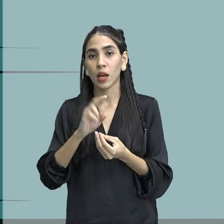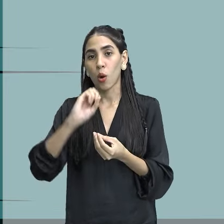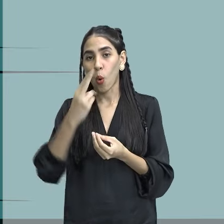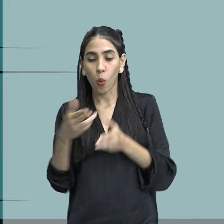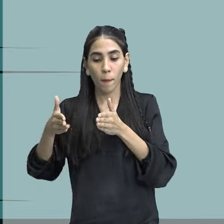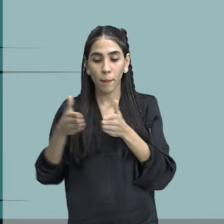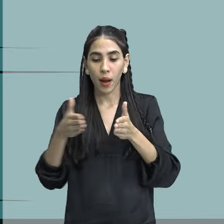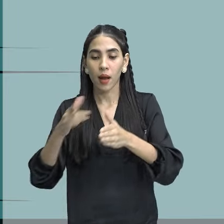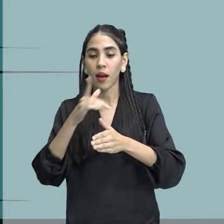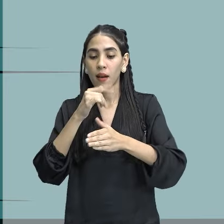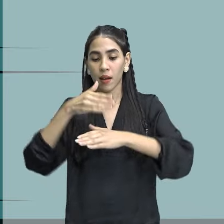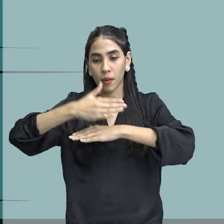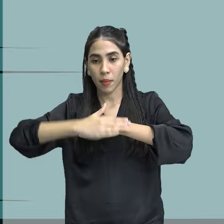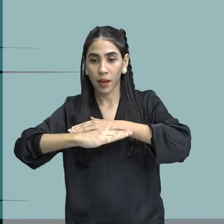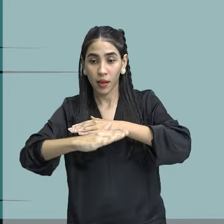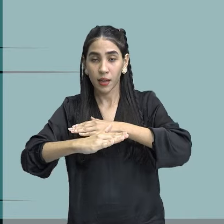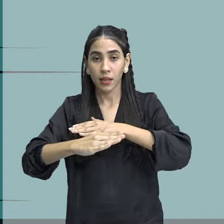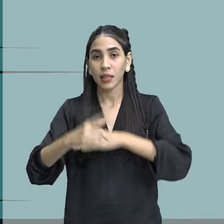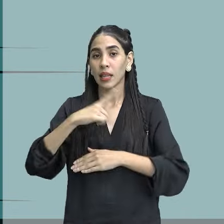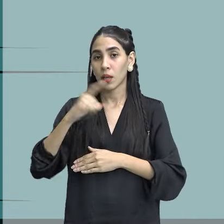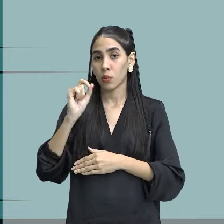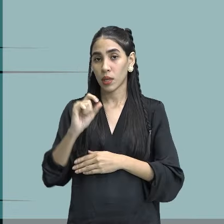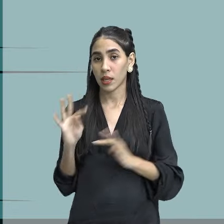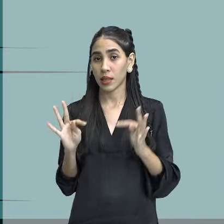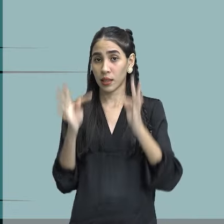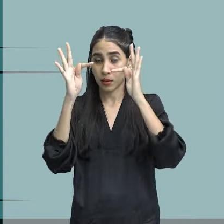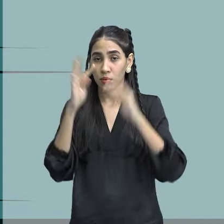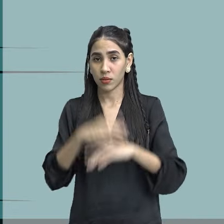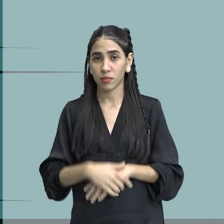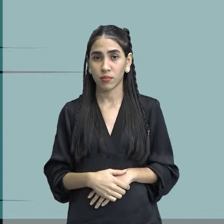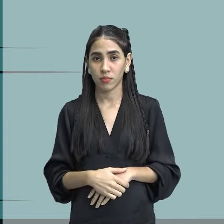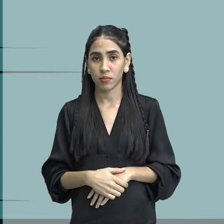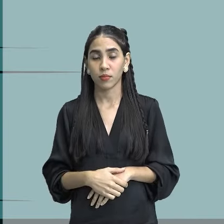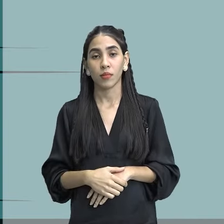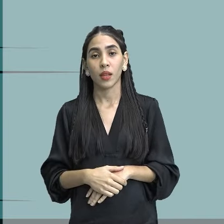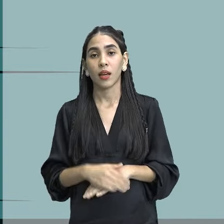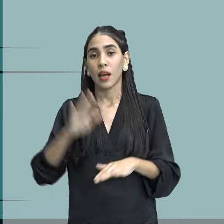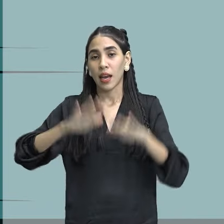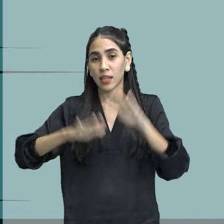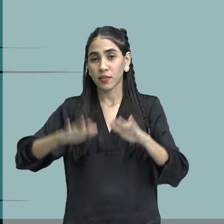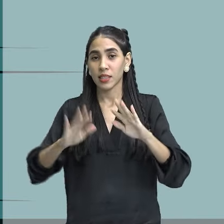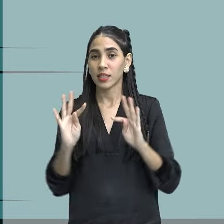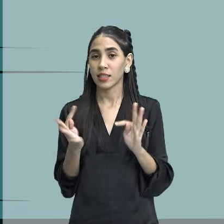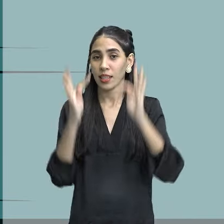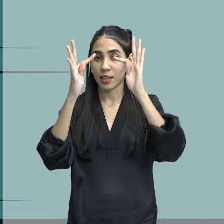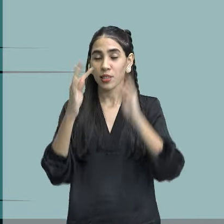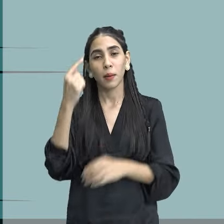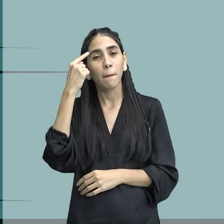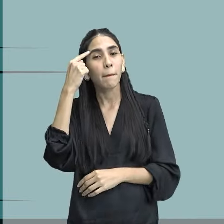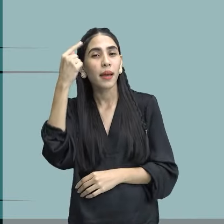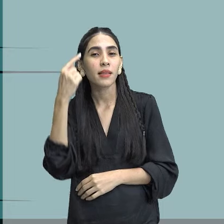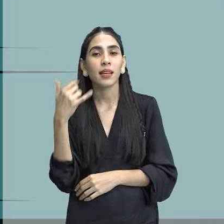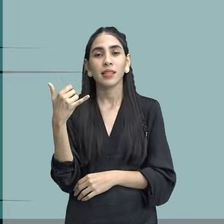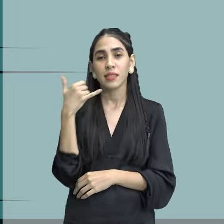eles têm tecnologia. Por quê, né, professor Dário? Quando a gente fala, às vezes, em tecnologia, a gente só pensa em